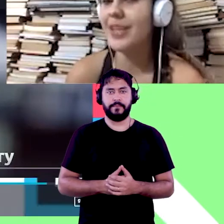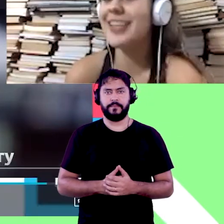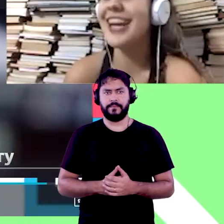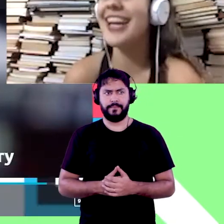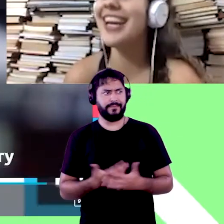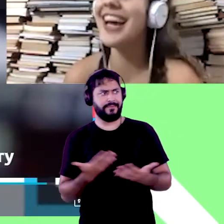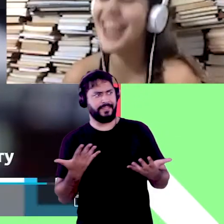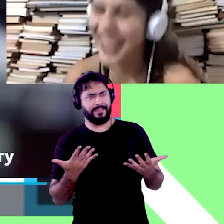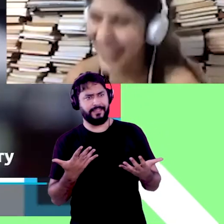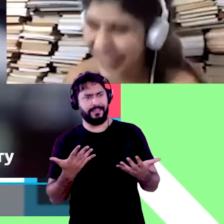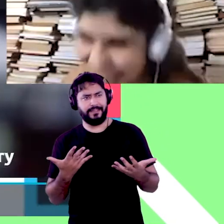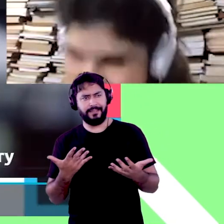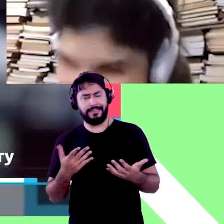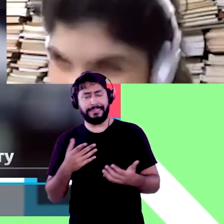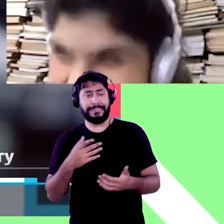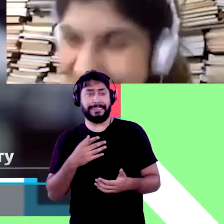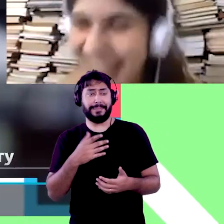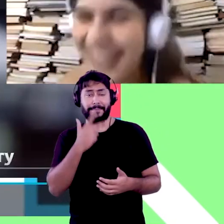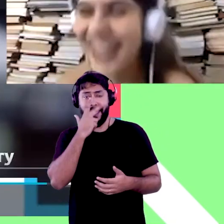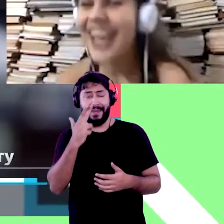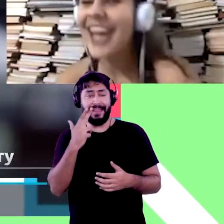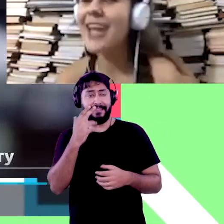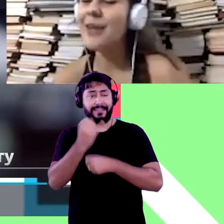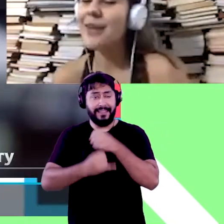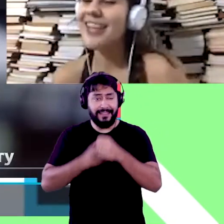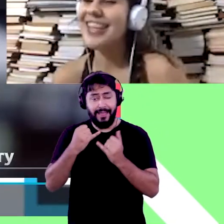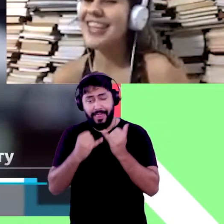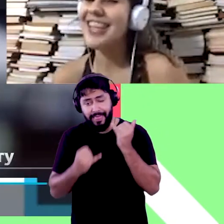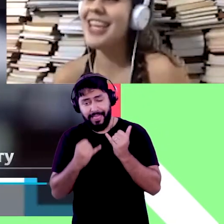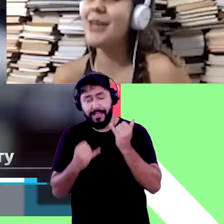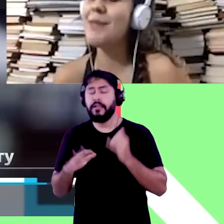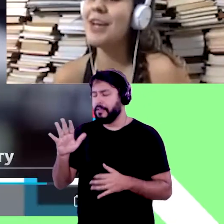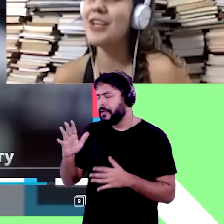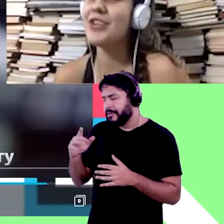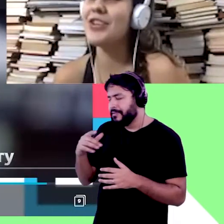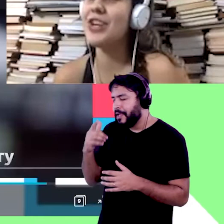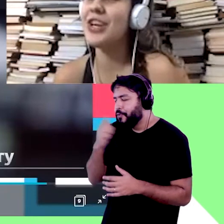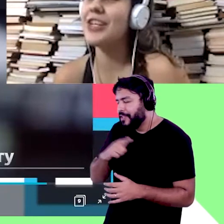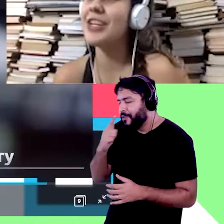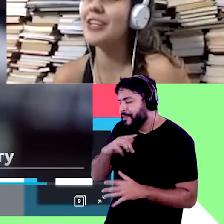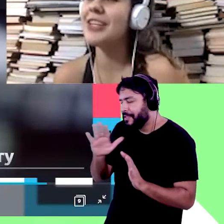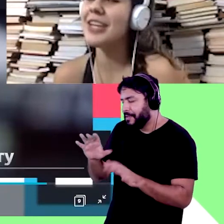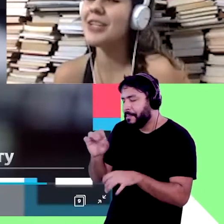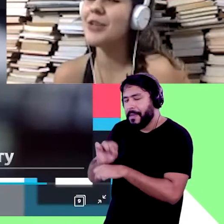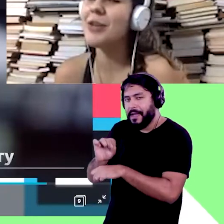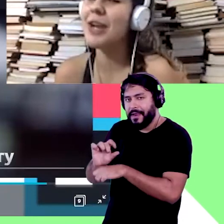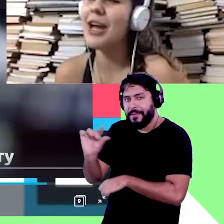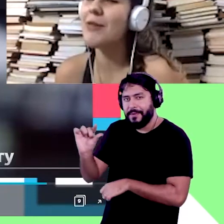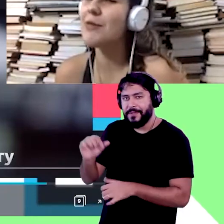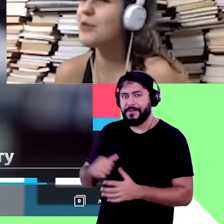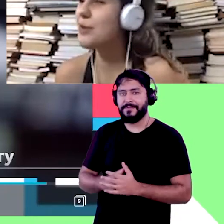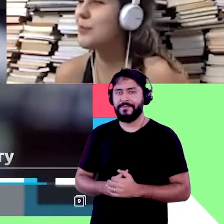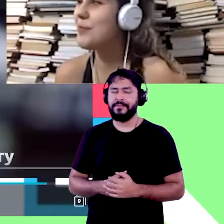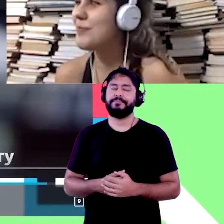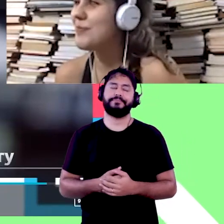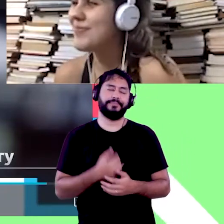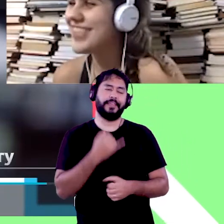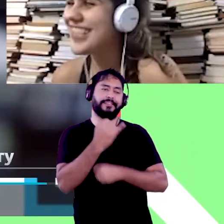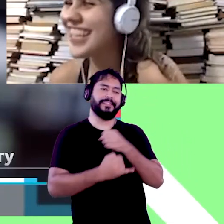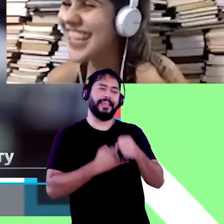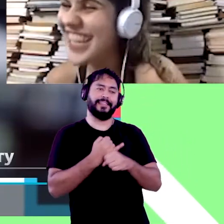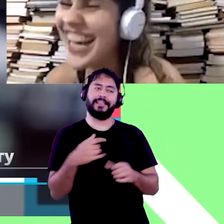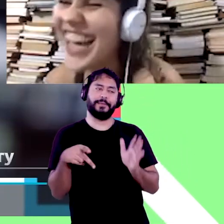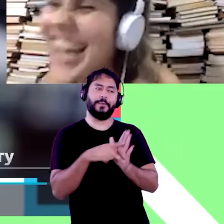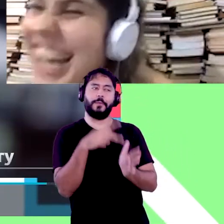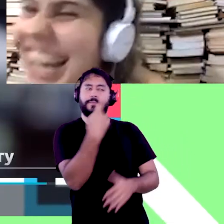Ih, se carregar! Ih, tá carregando, tá carregando. Ih, minha gente, essa internet do Cláudio. Ó.